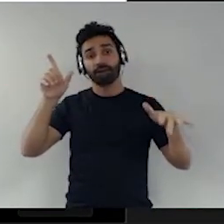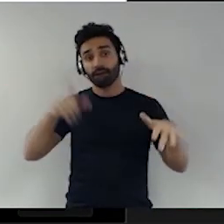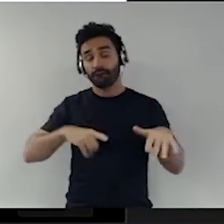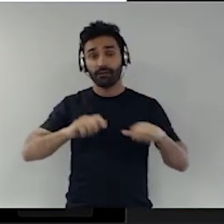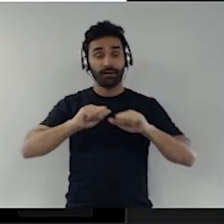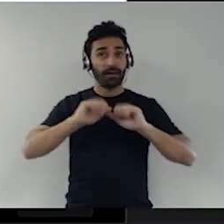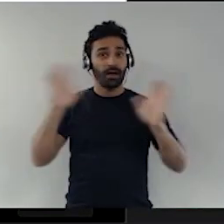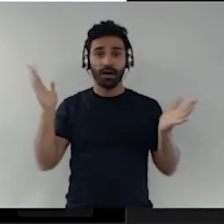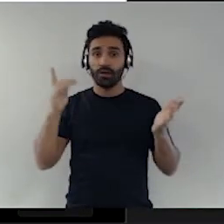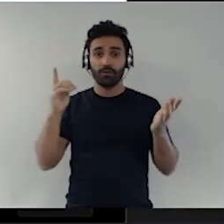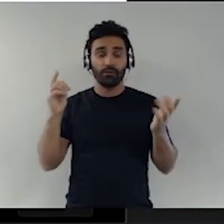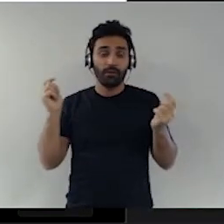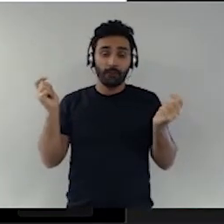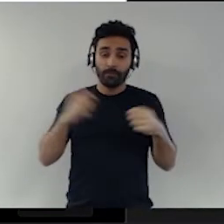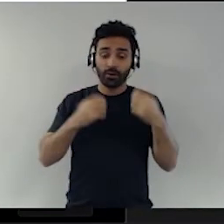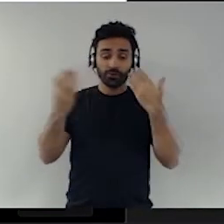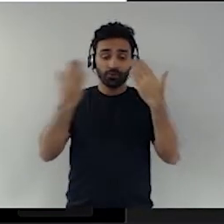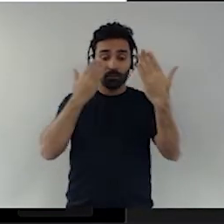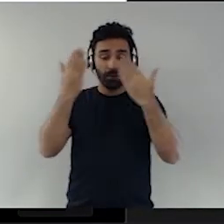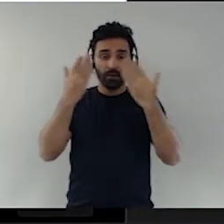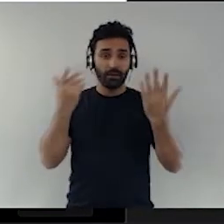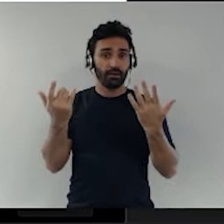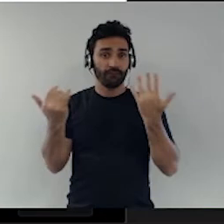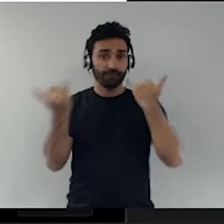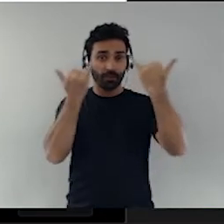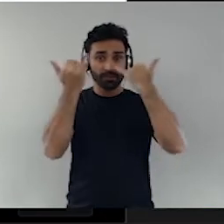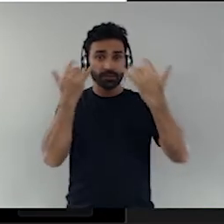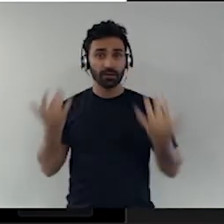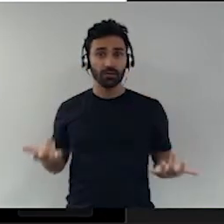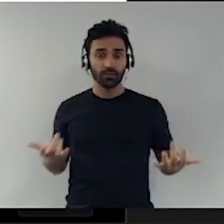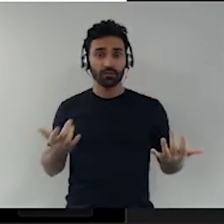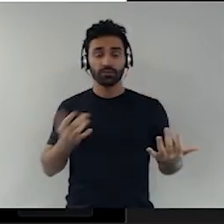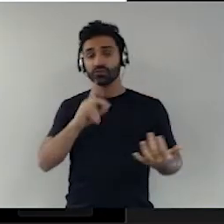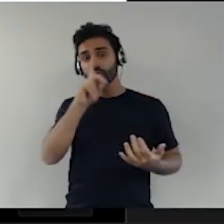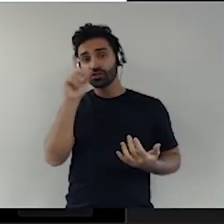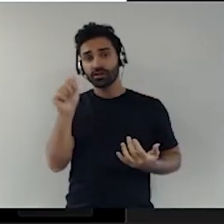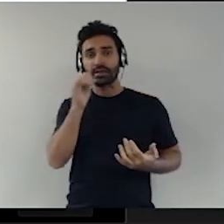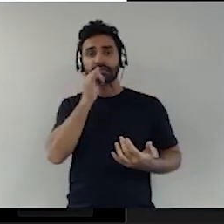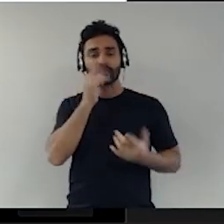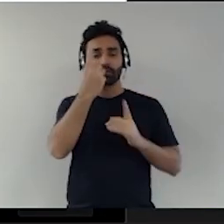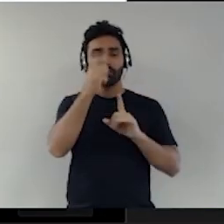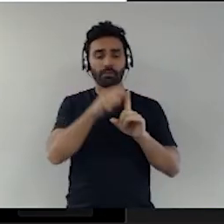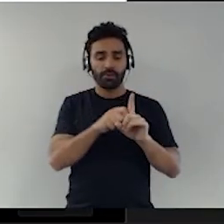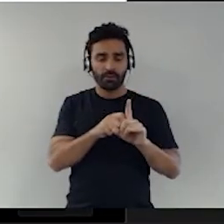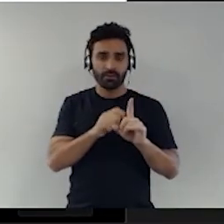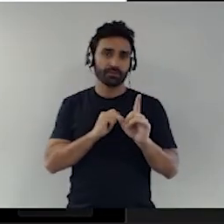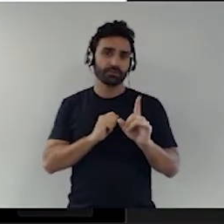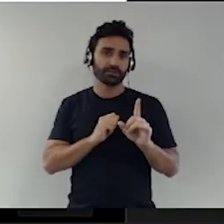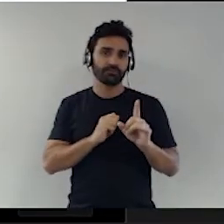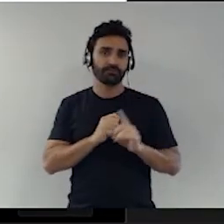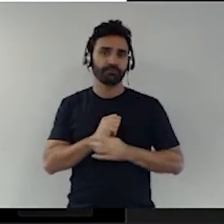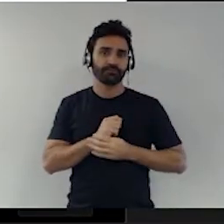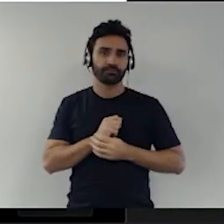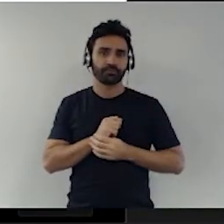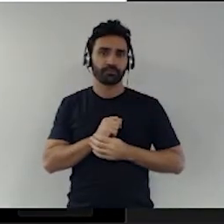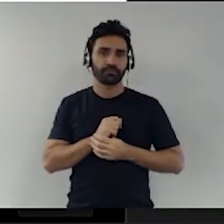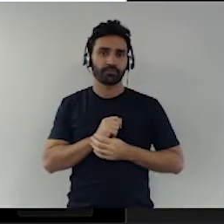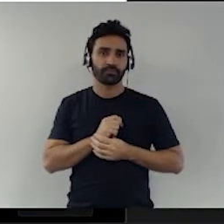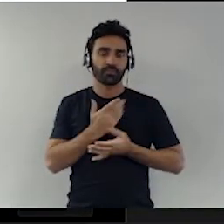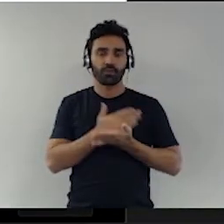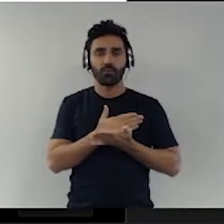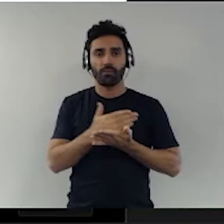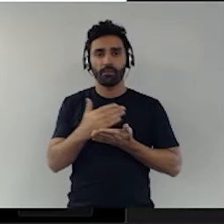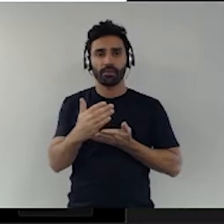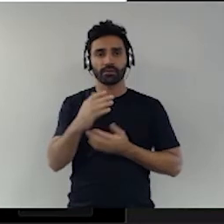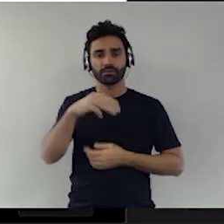explícito. Isso aqui você pode comparar datas de espalhamento. A gente pega aí em um mês. Vamos pegar aqui, ó, início de